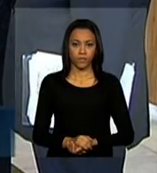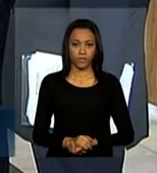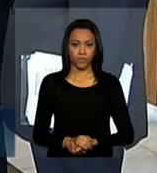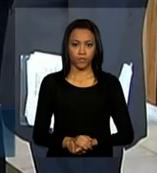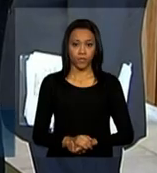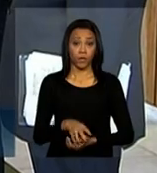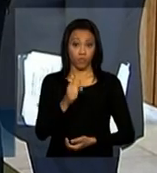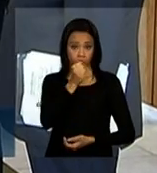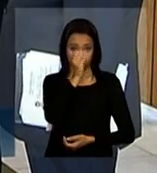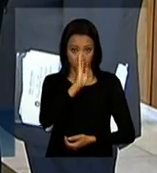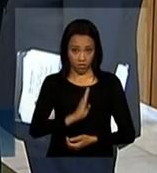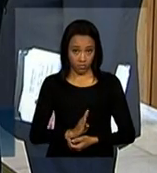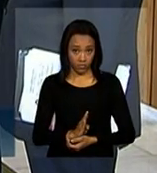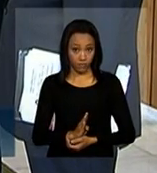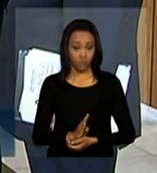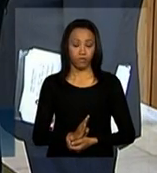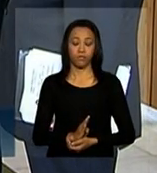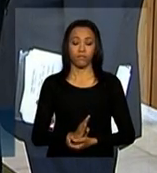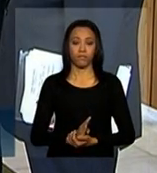O Brasil abriu